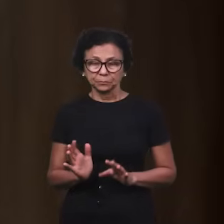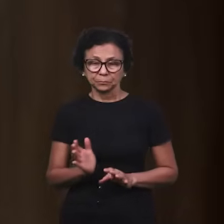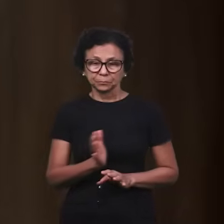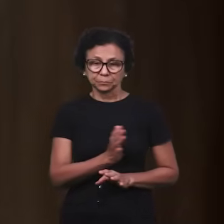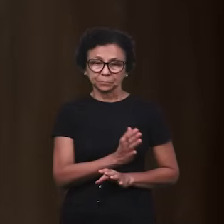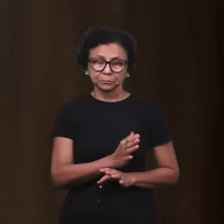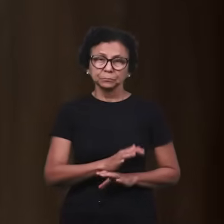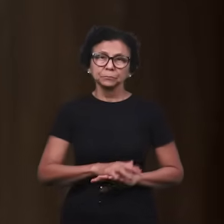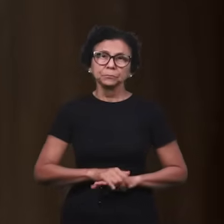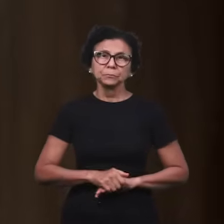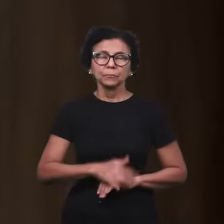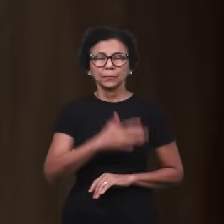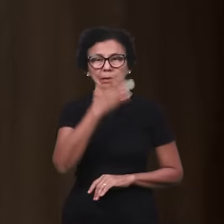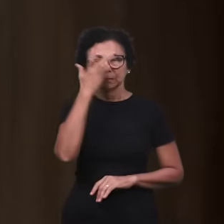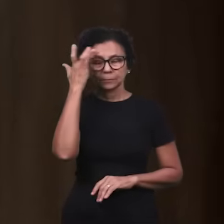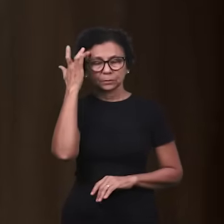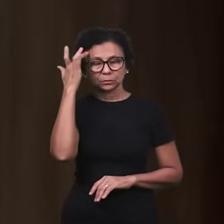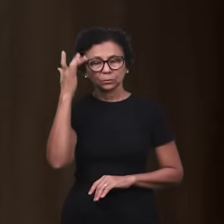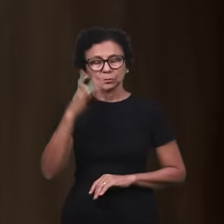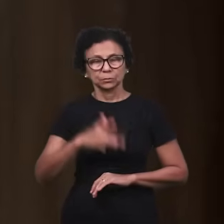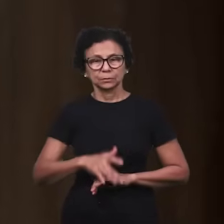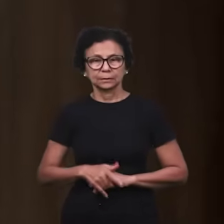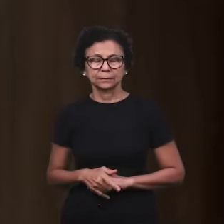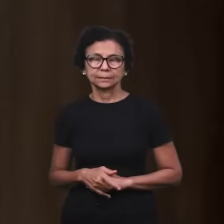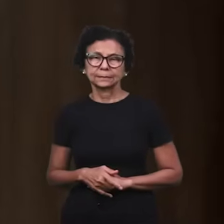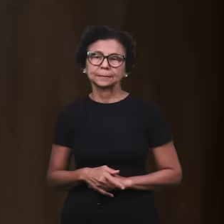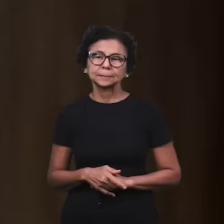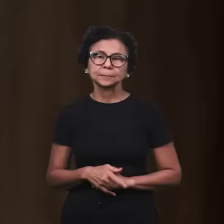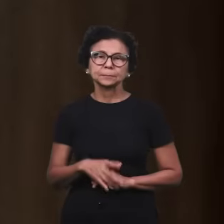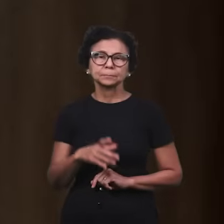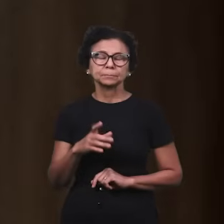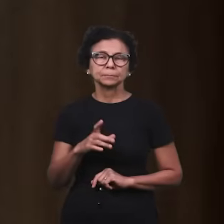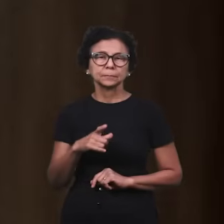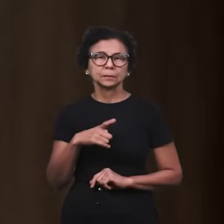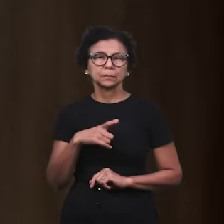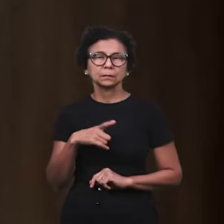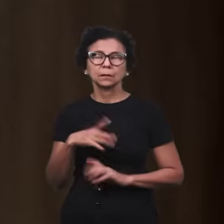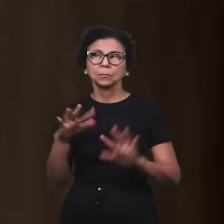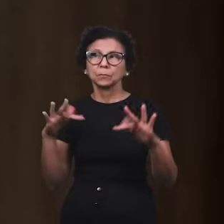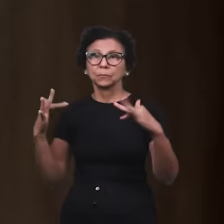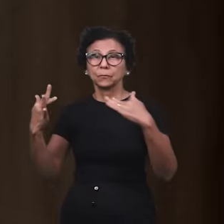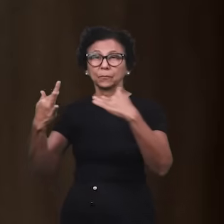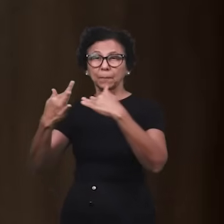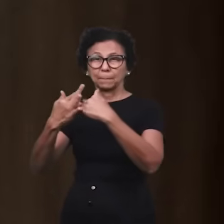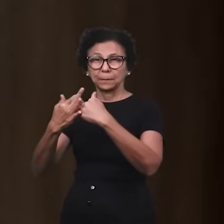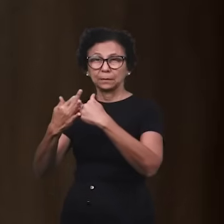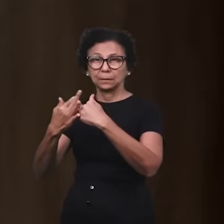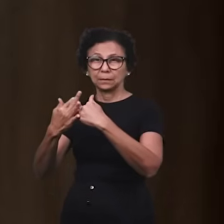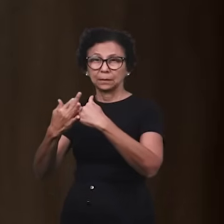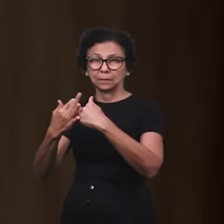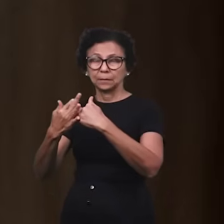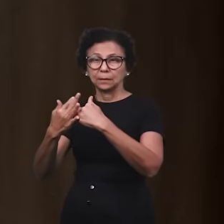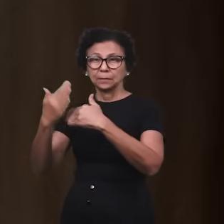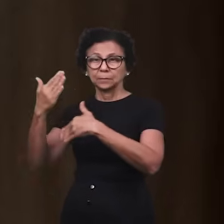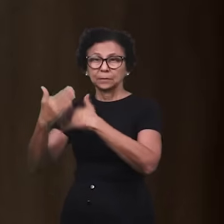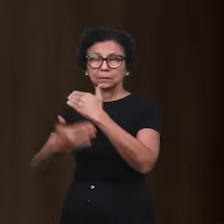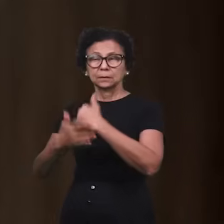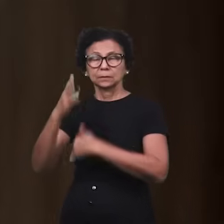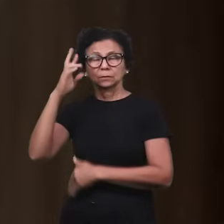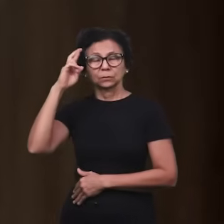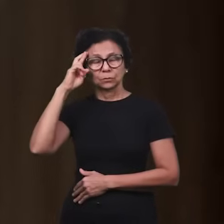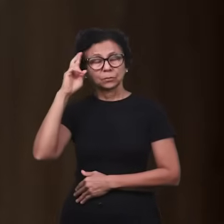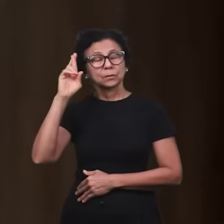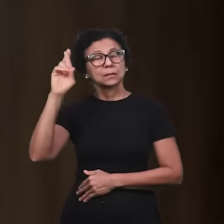constroem, aqueles que edificam um lar, que edificam um lar na presença do Senhor, eles estão